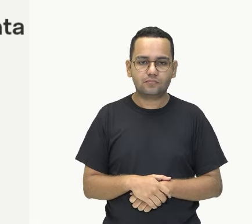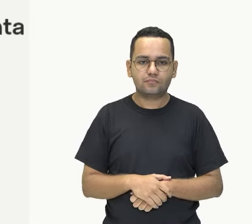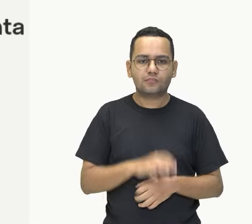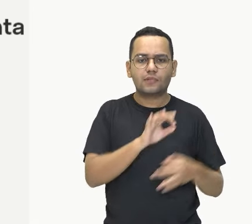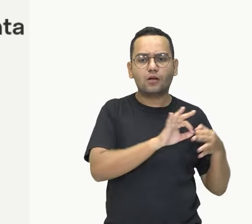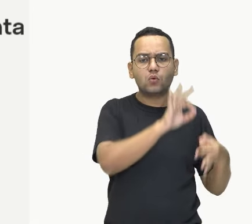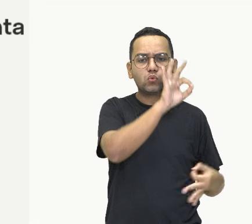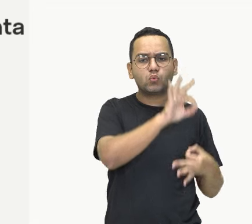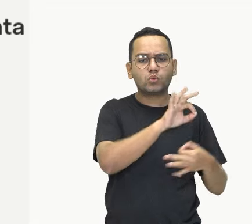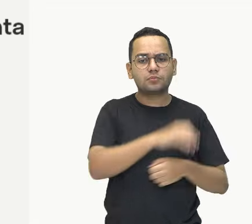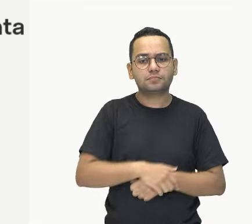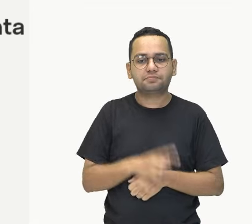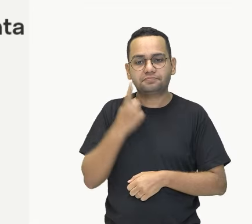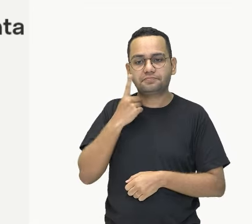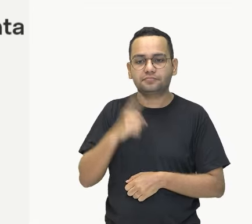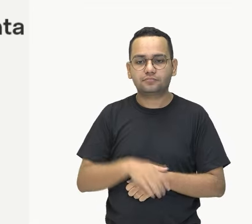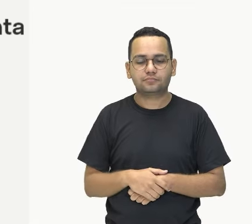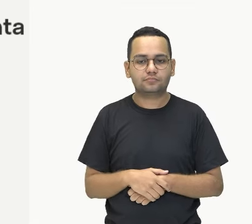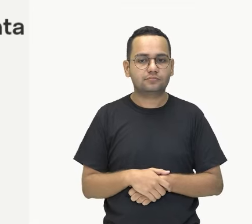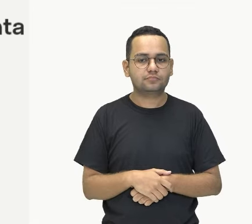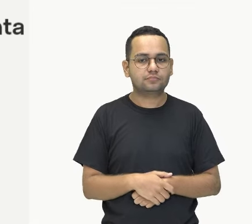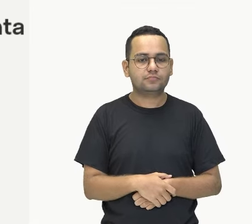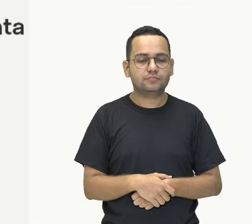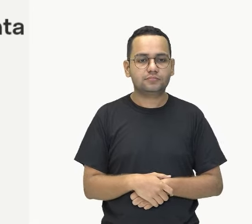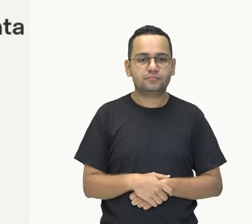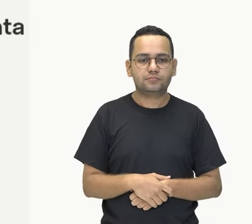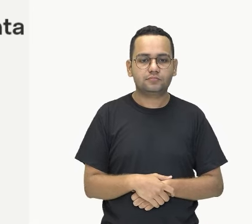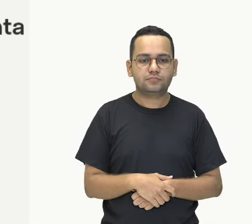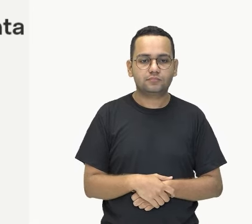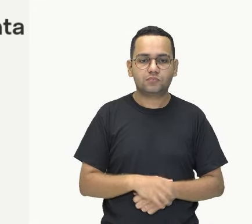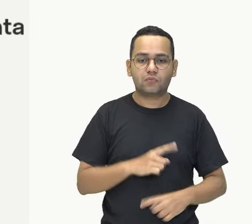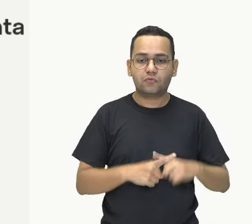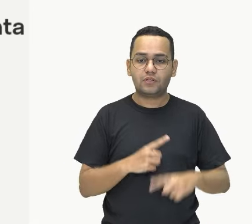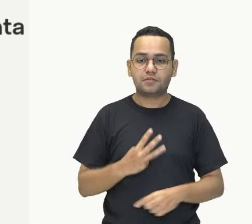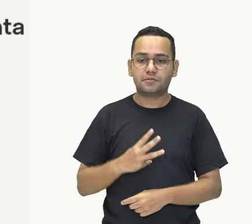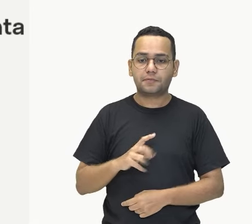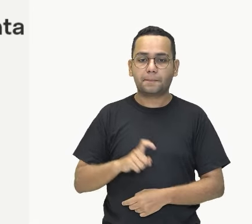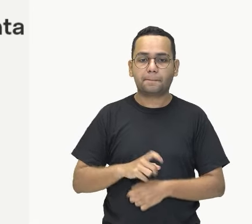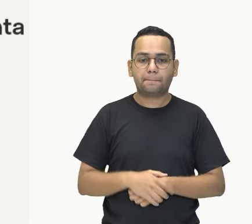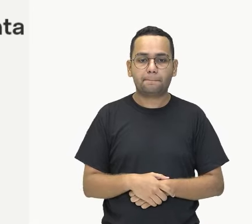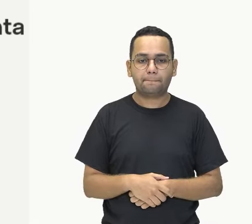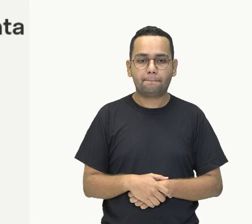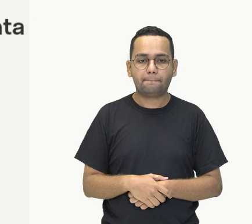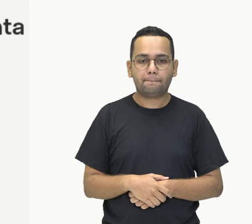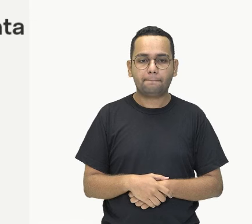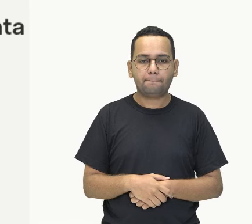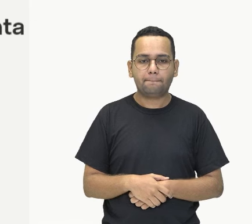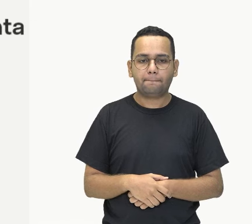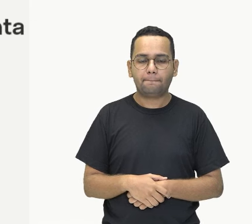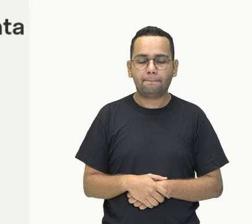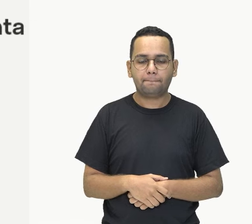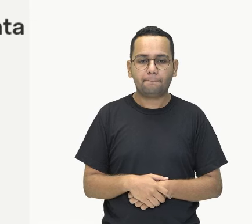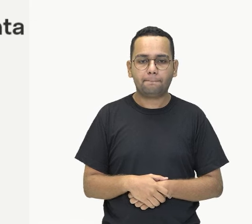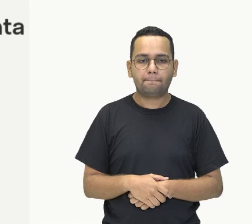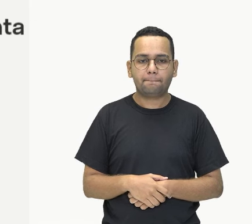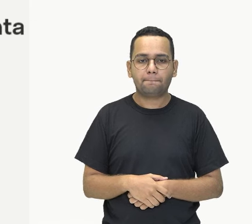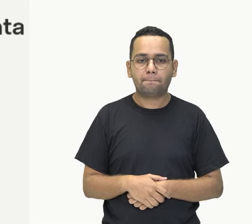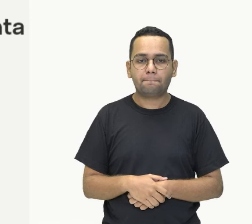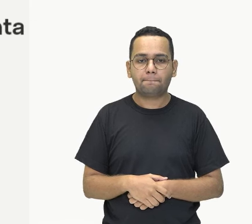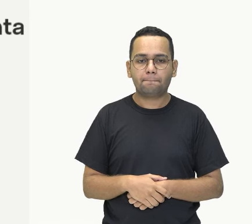até havia falado no início, é o 3x. Tudo bem? Então, para eu calcular a área